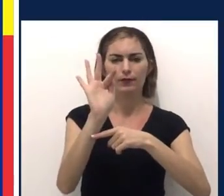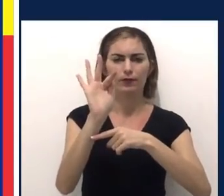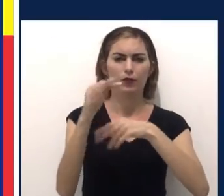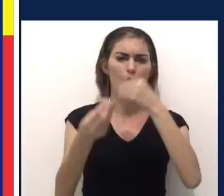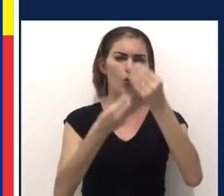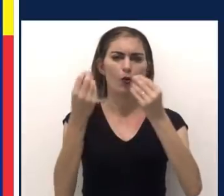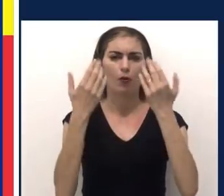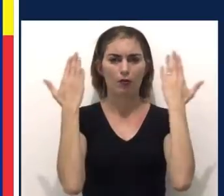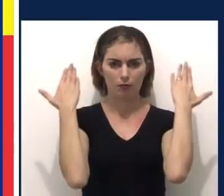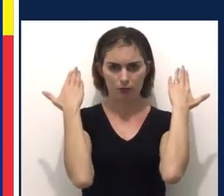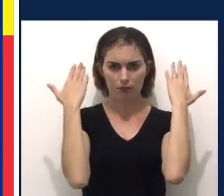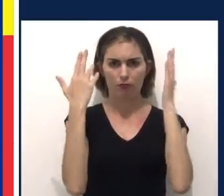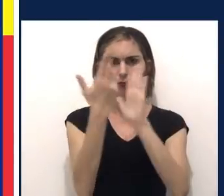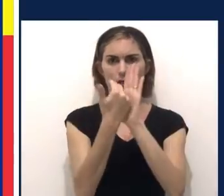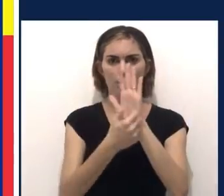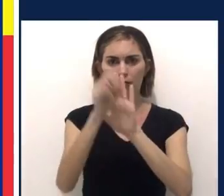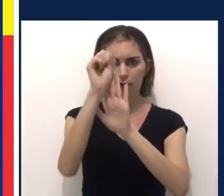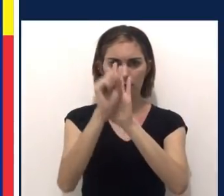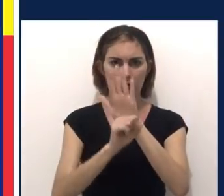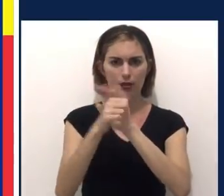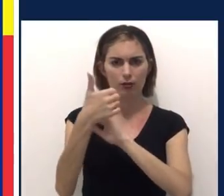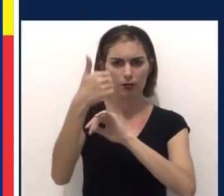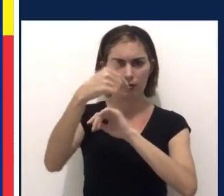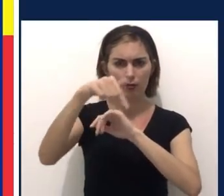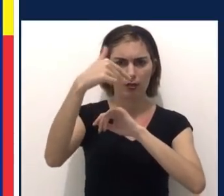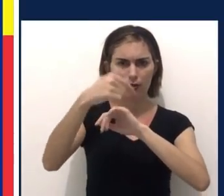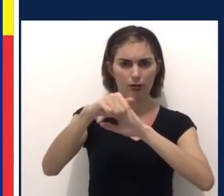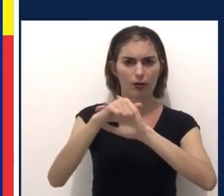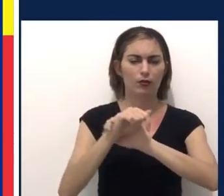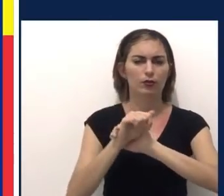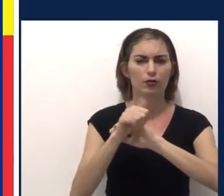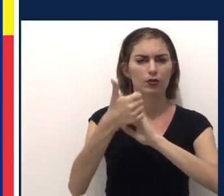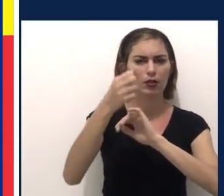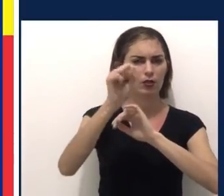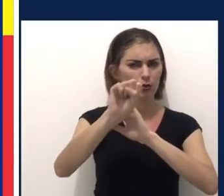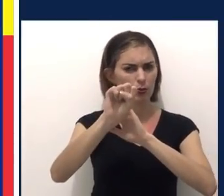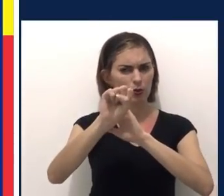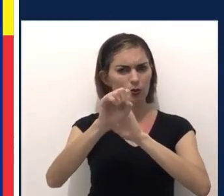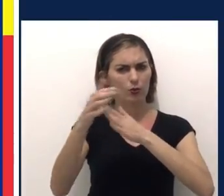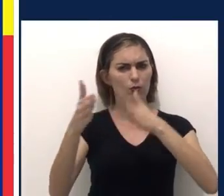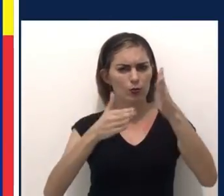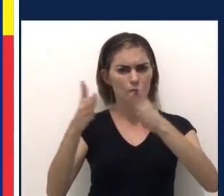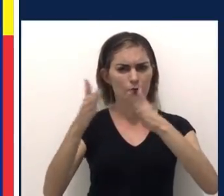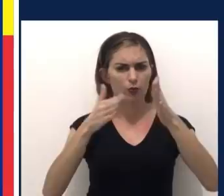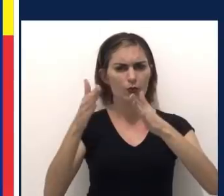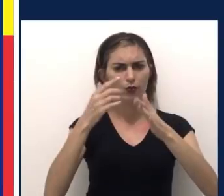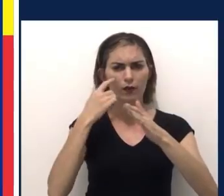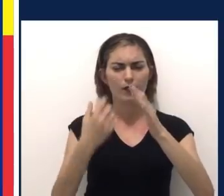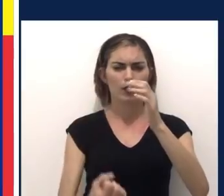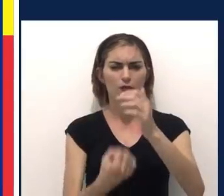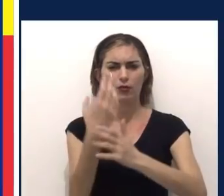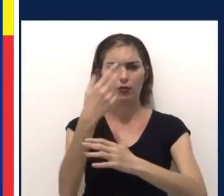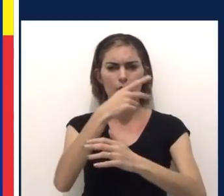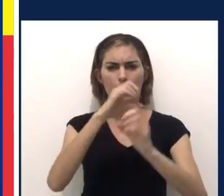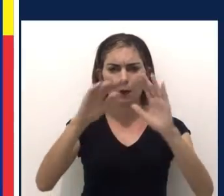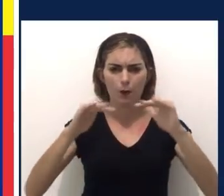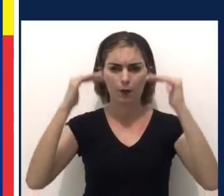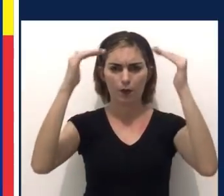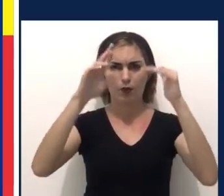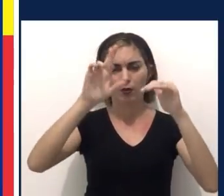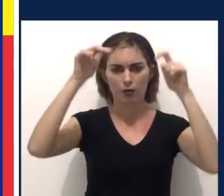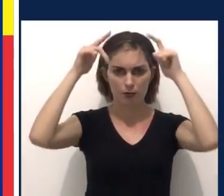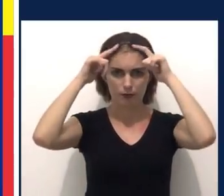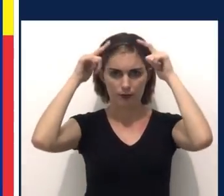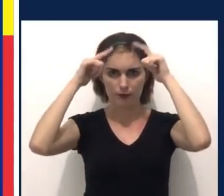França. Conforme a figura aí no século XVII, XVIII, nós vamos ter o fortalecimento do